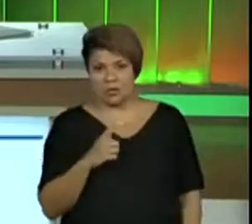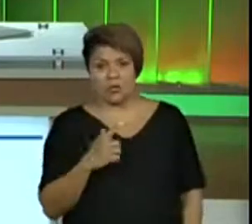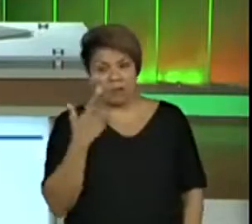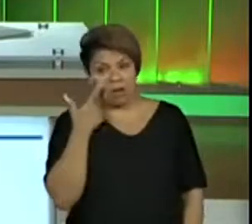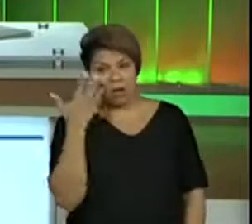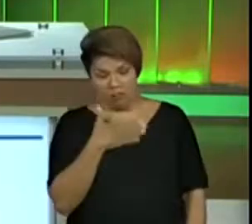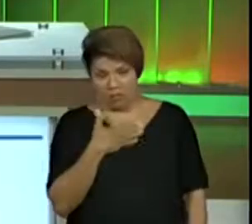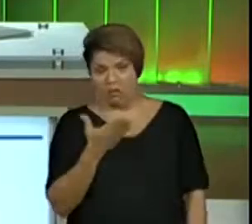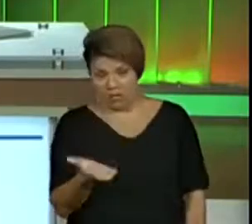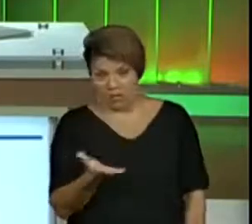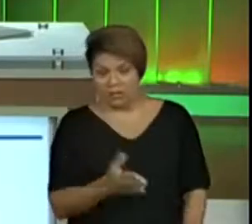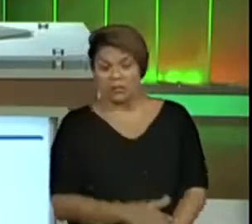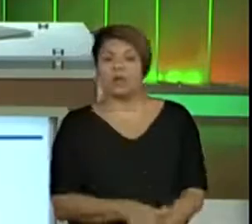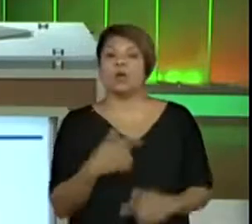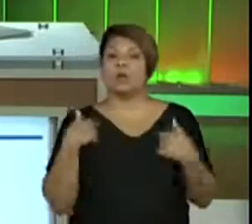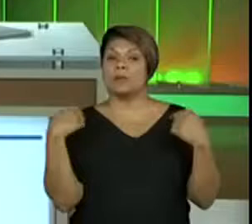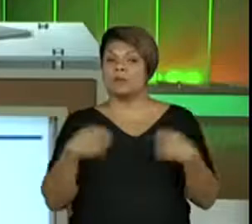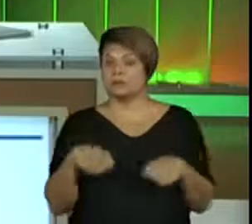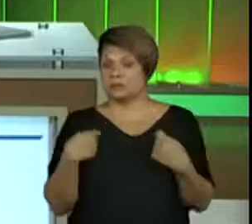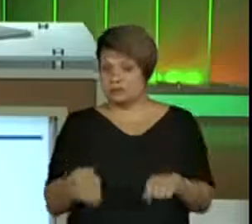isso, eu